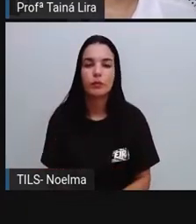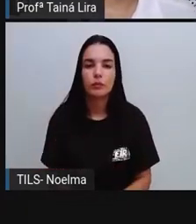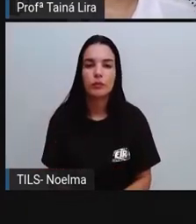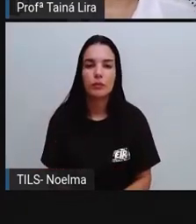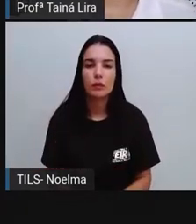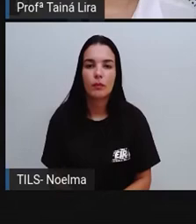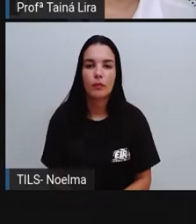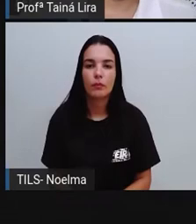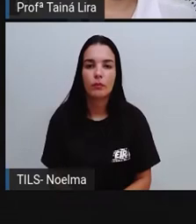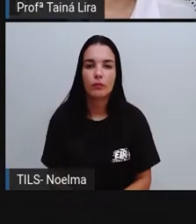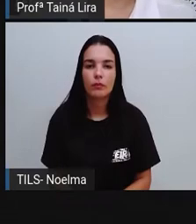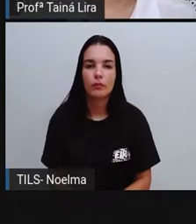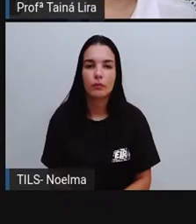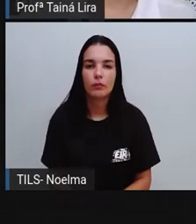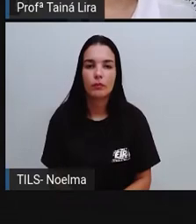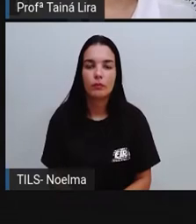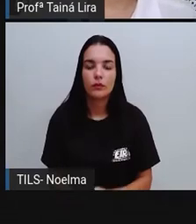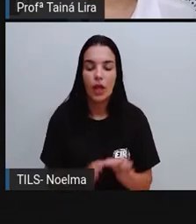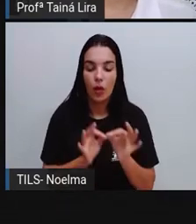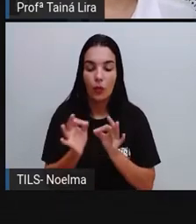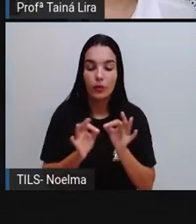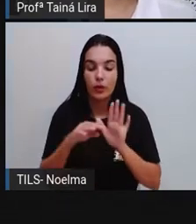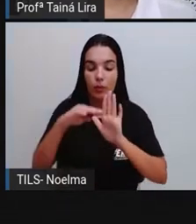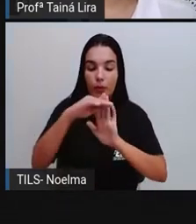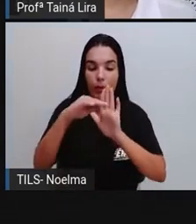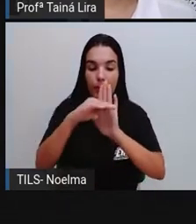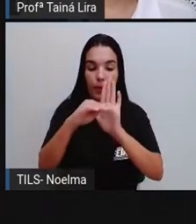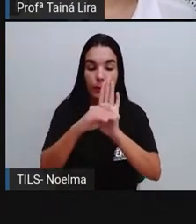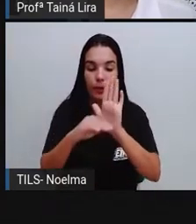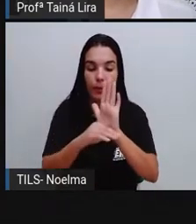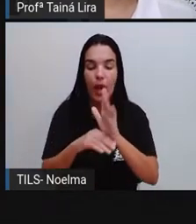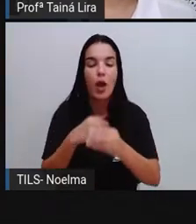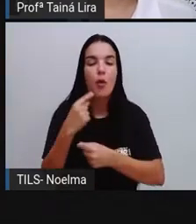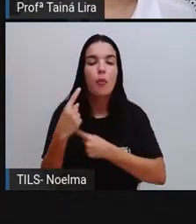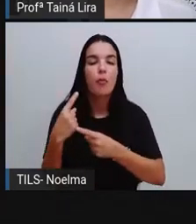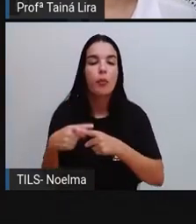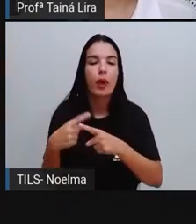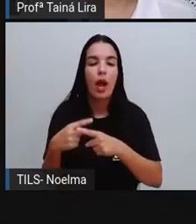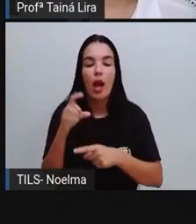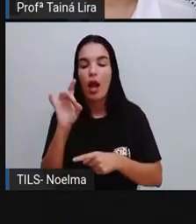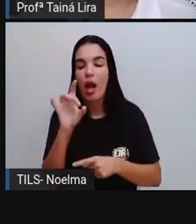Eu organizei um embaixo do outro porque cada palitinho aqui,